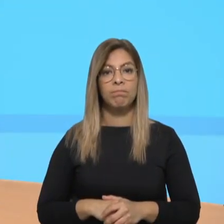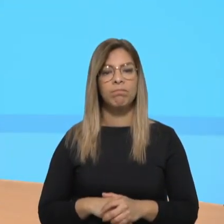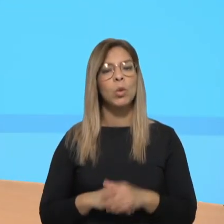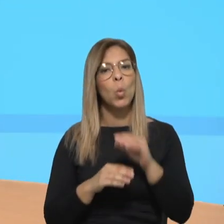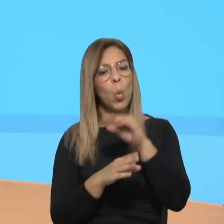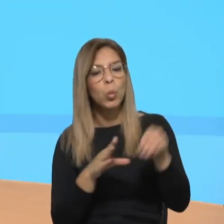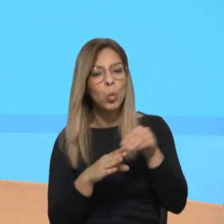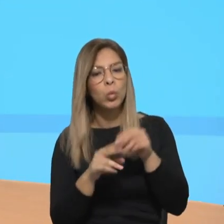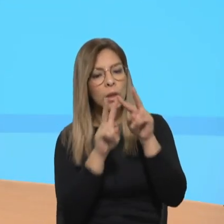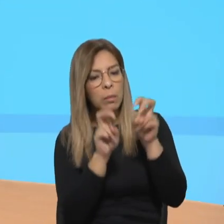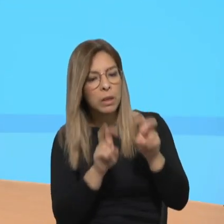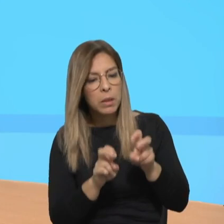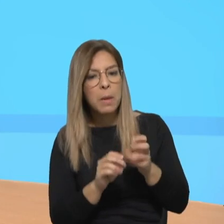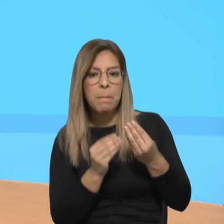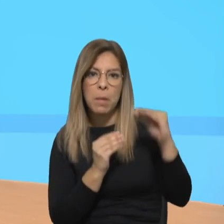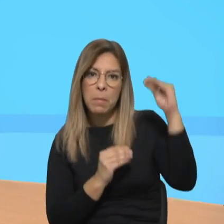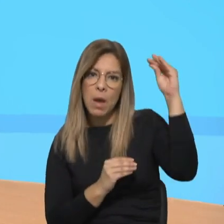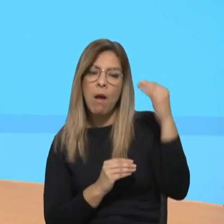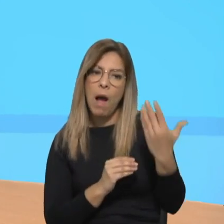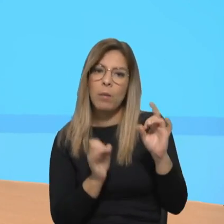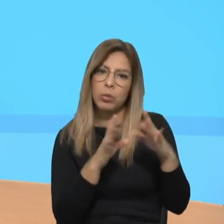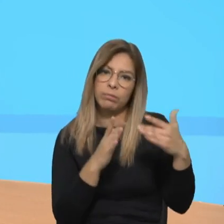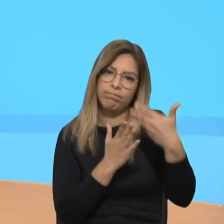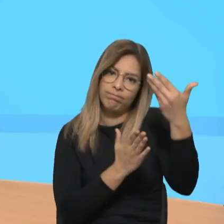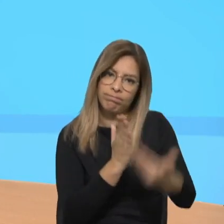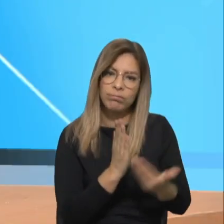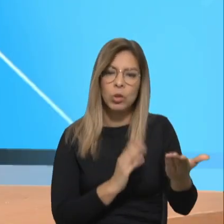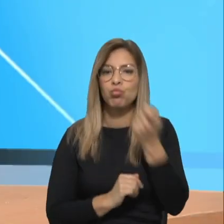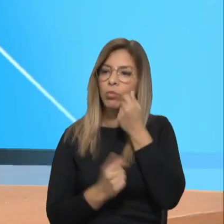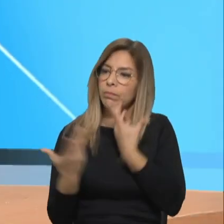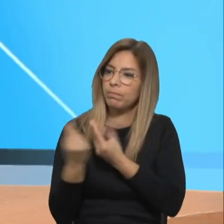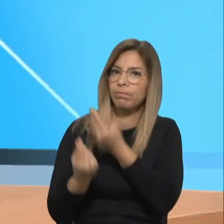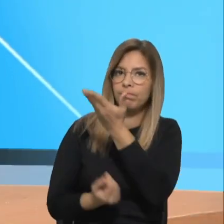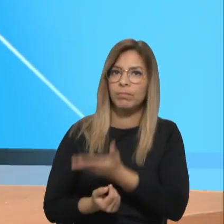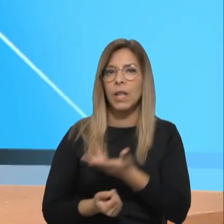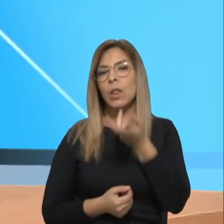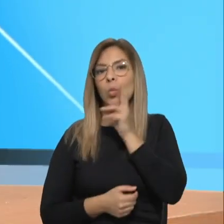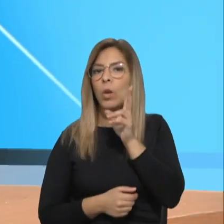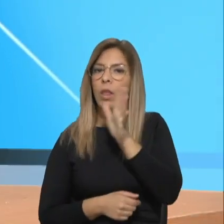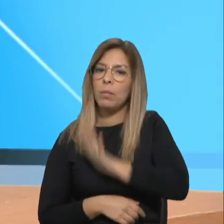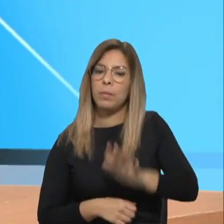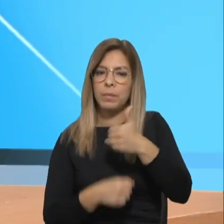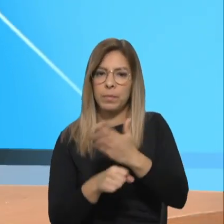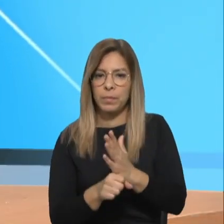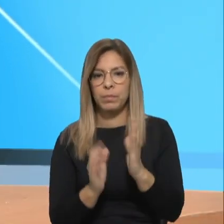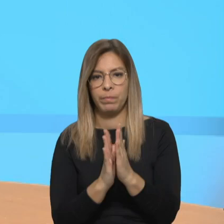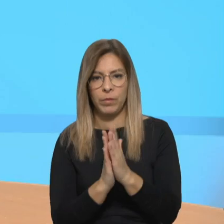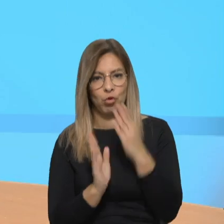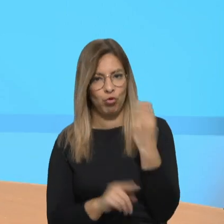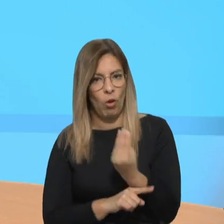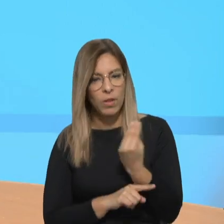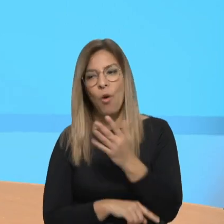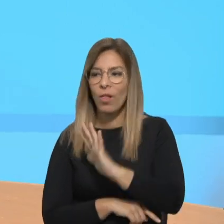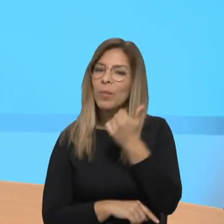conteúdos em agência.eclésia.pt. Recebemos agora Pedro Carvalho, diretor do Departamento Nacional da Pastoral Juvenil. Boa tarde,